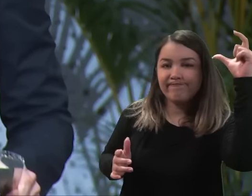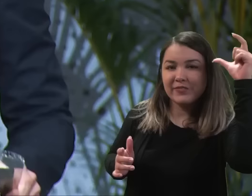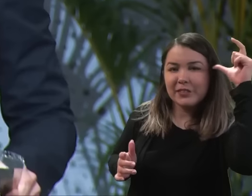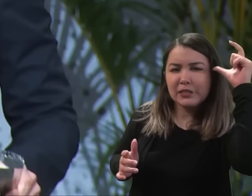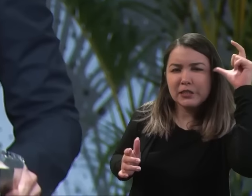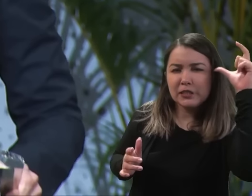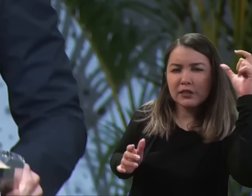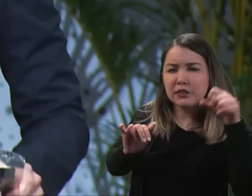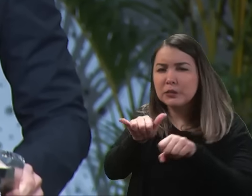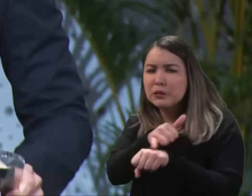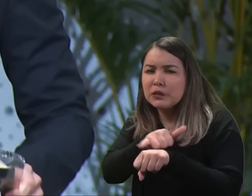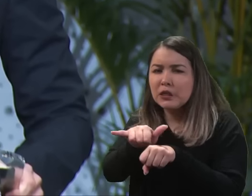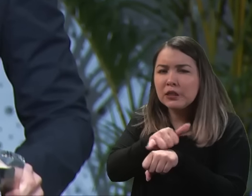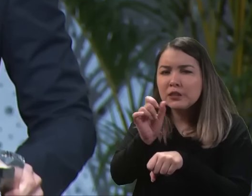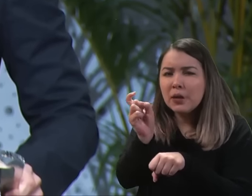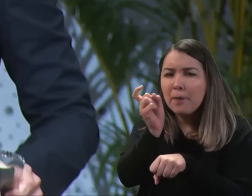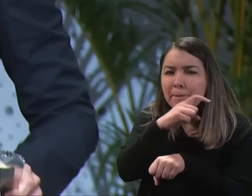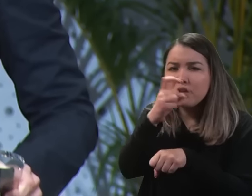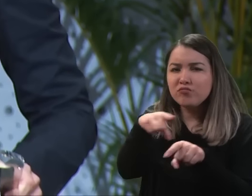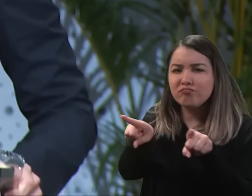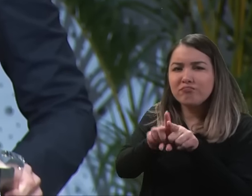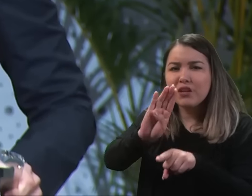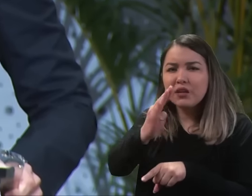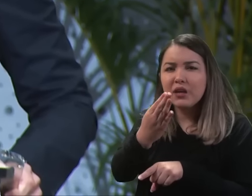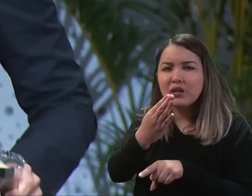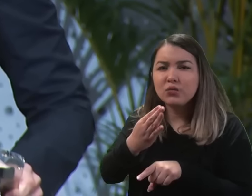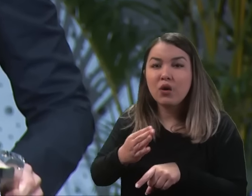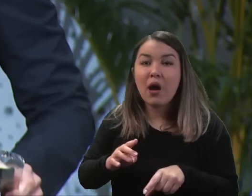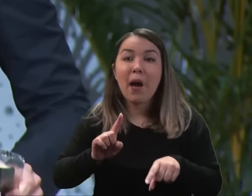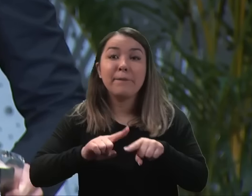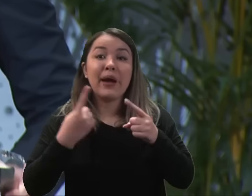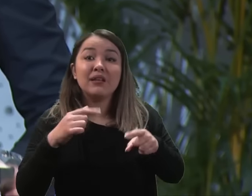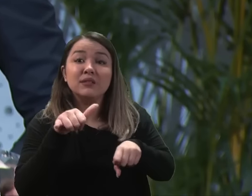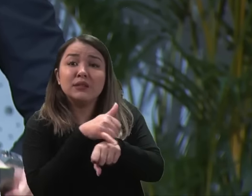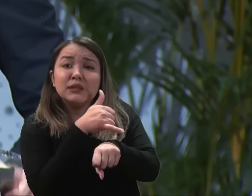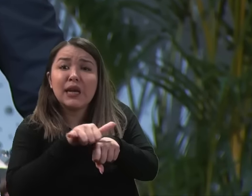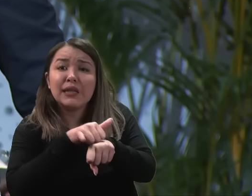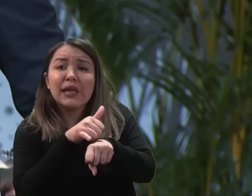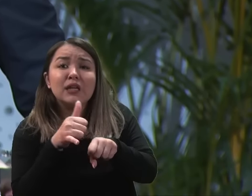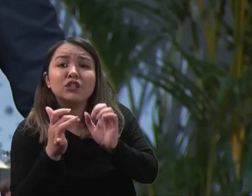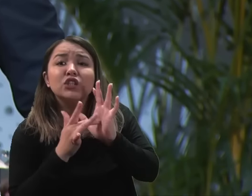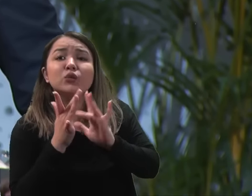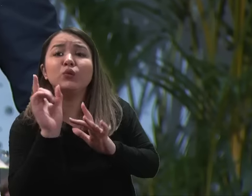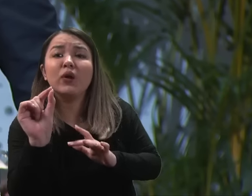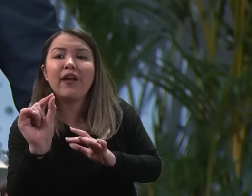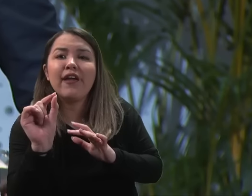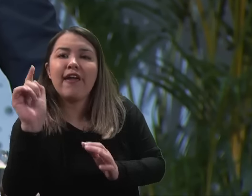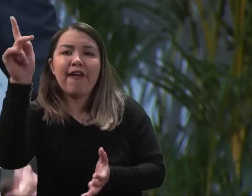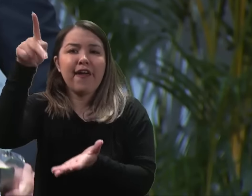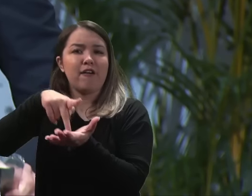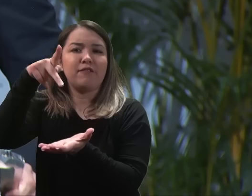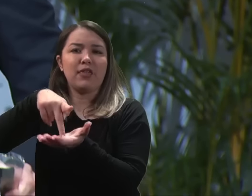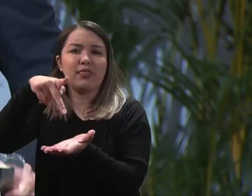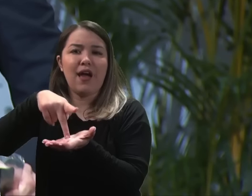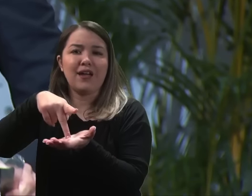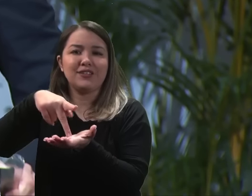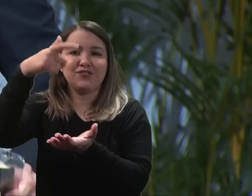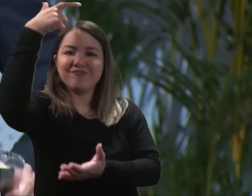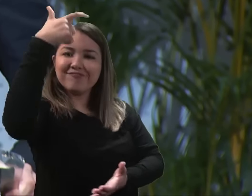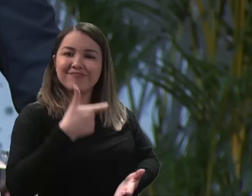engano. A arma que Jesus tem é a verdade, que é Ele